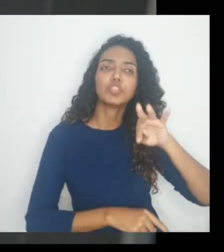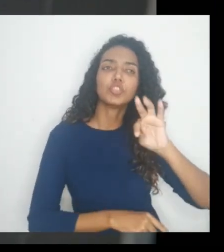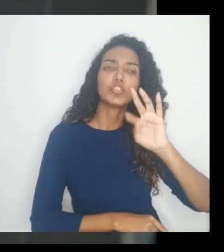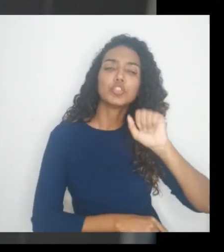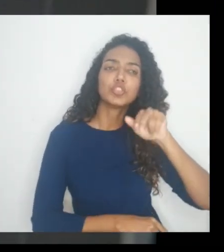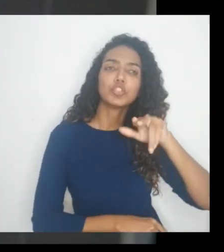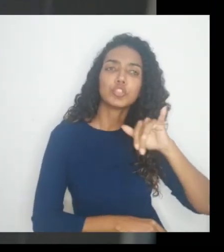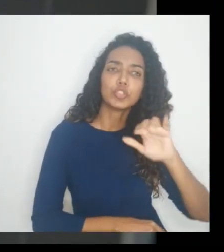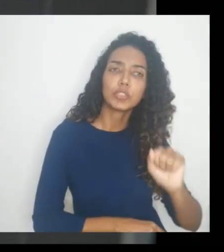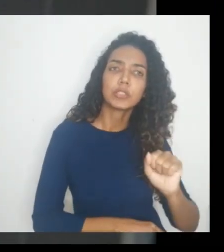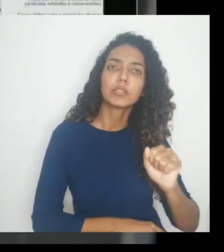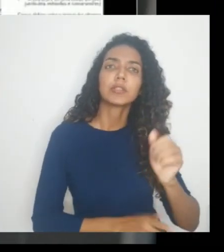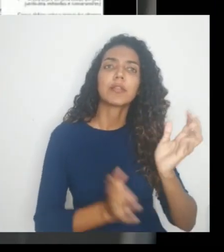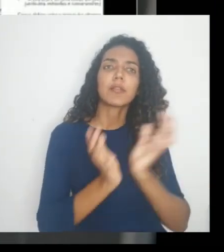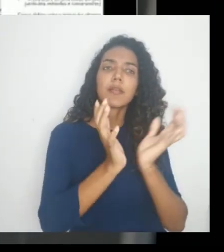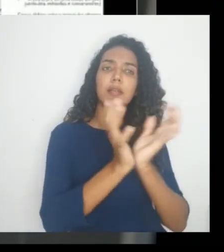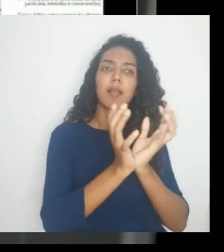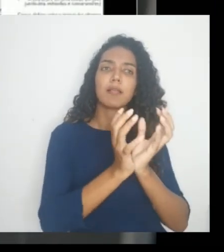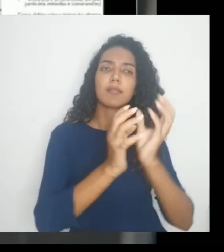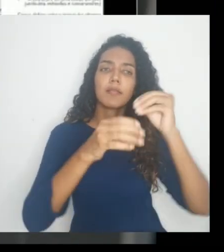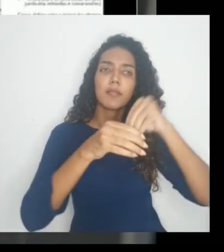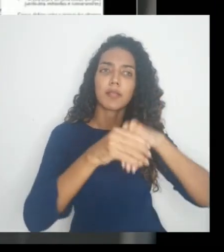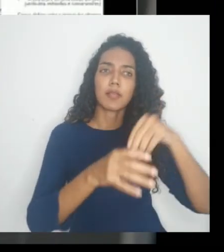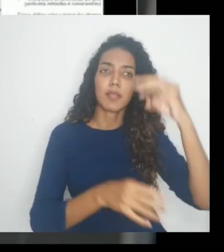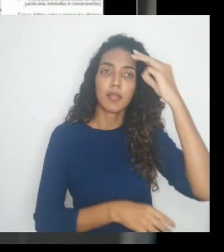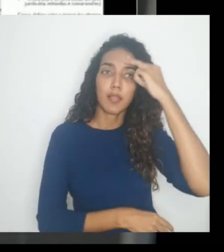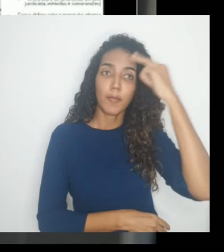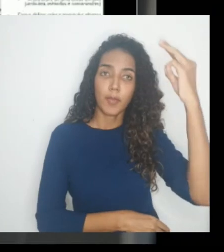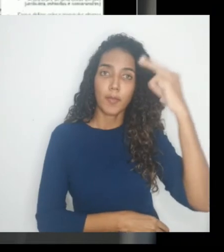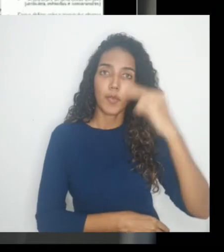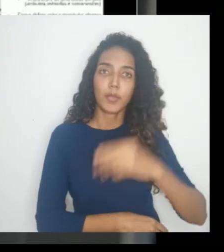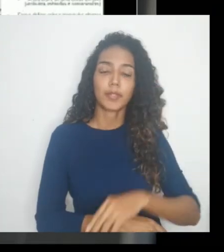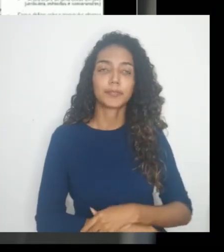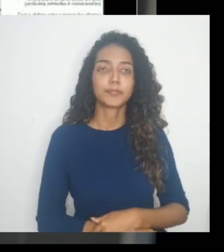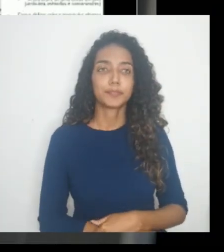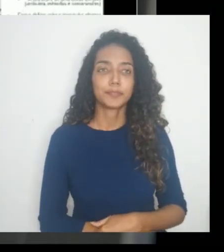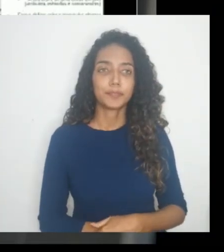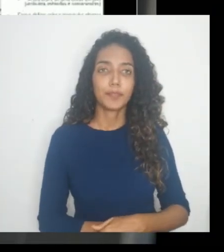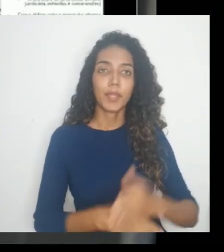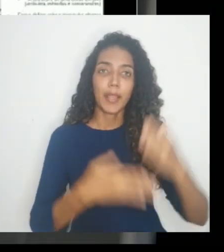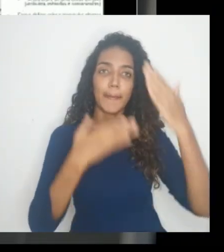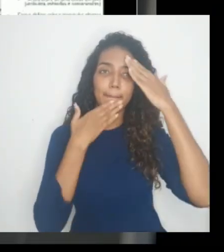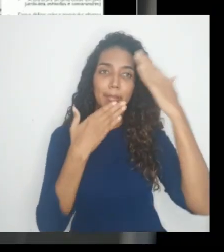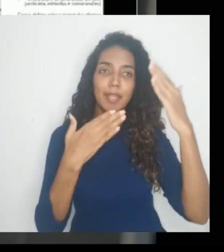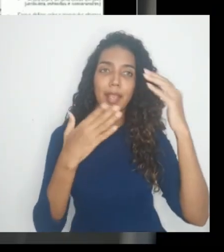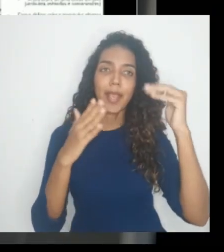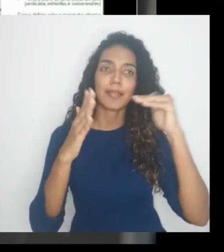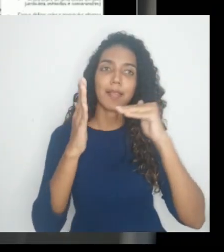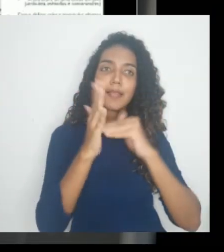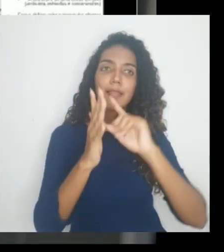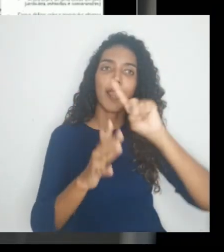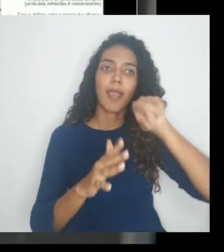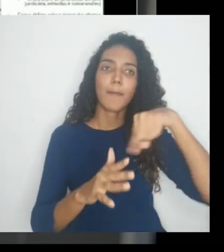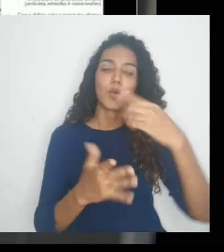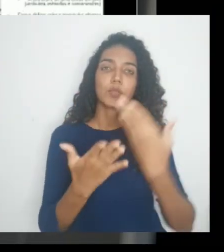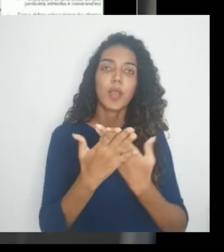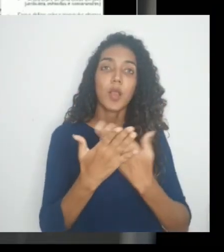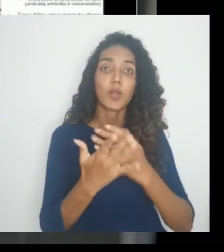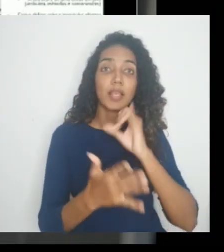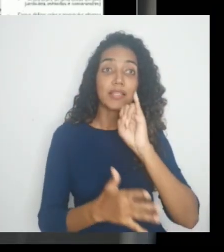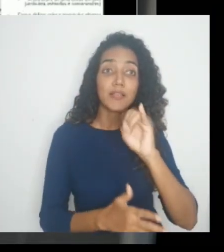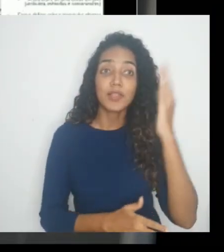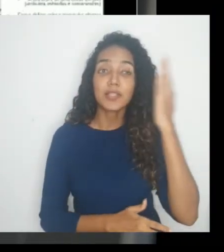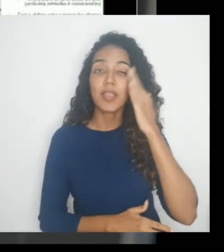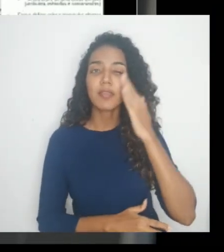memória de uma máquina. Obrigado e até a próxima aula. Se você entendeu esse vídeo, deixa um like. Se teve